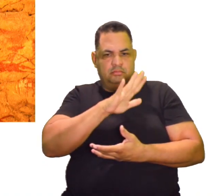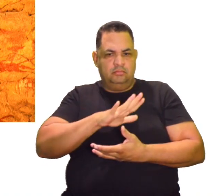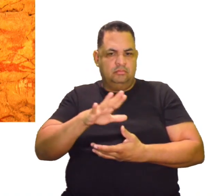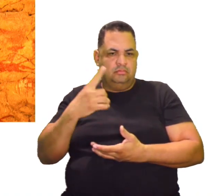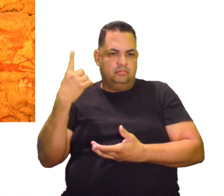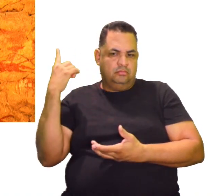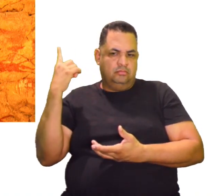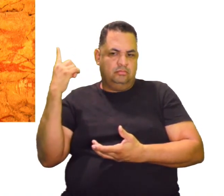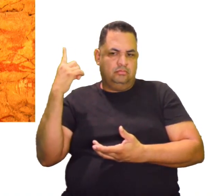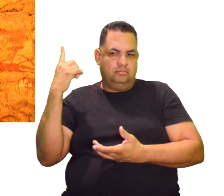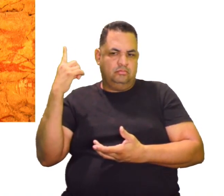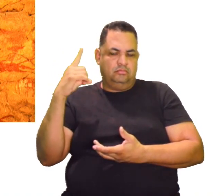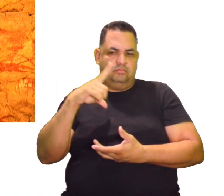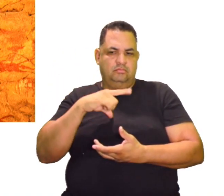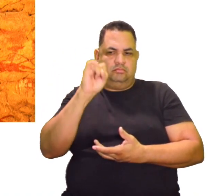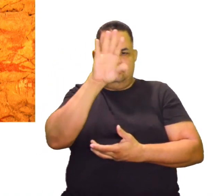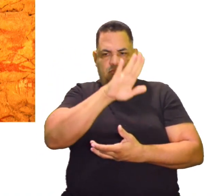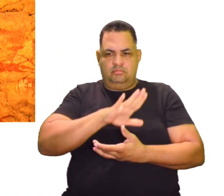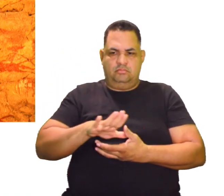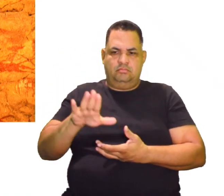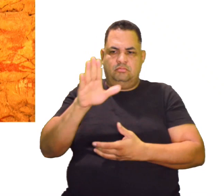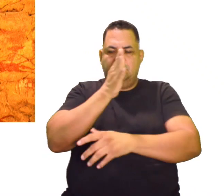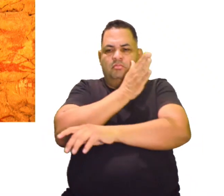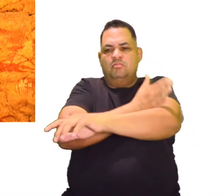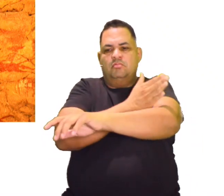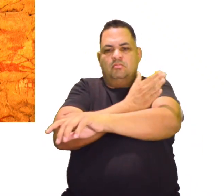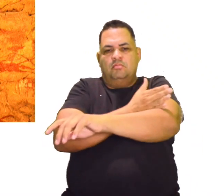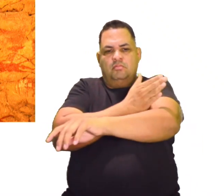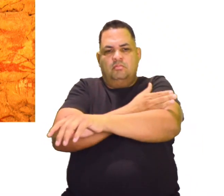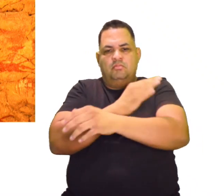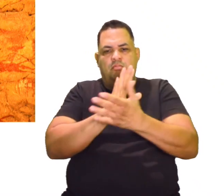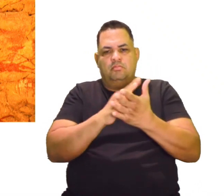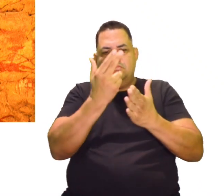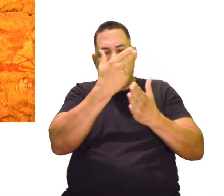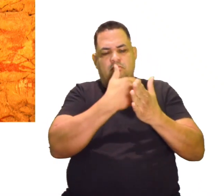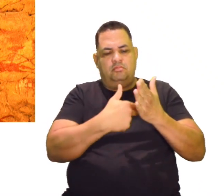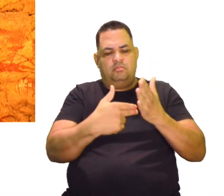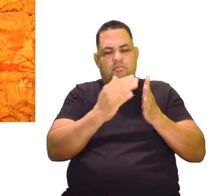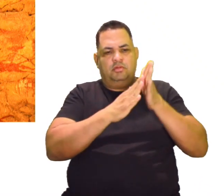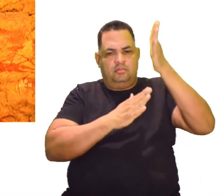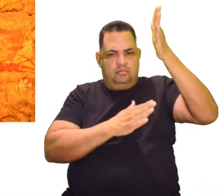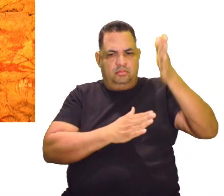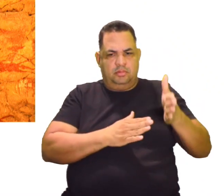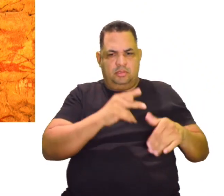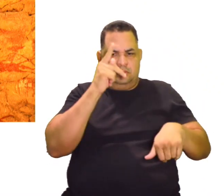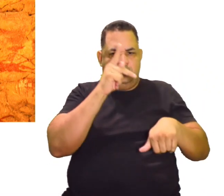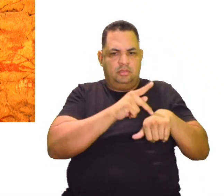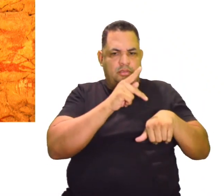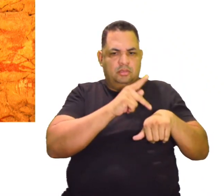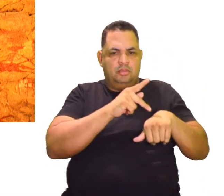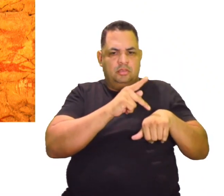pré-histórica, que são esses desenhos feitos em paredes, né, sobre o cotidiano ali